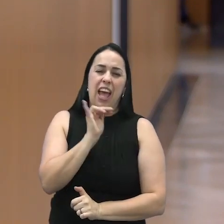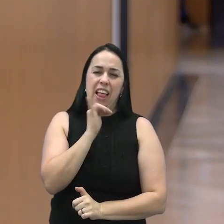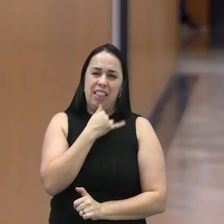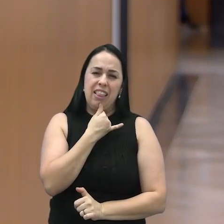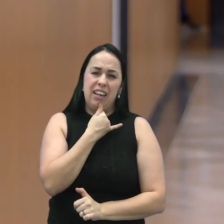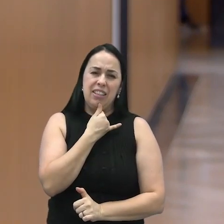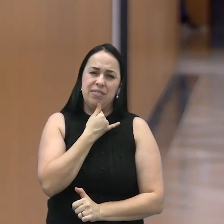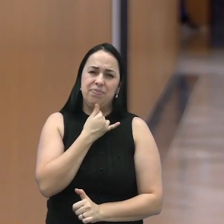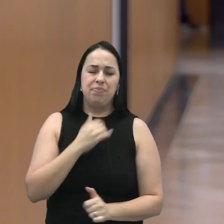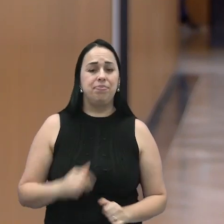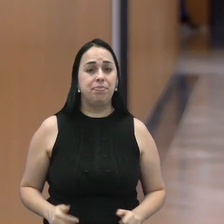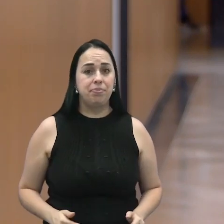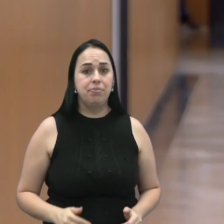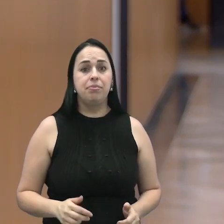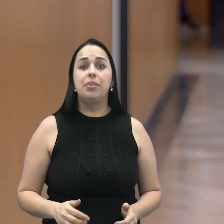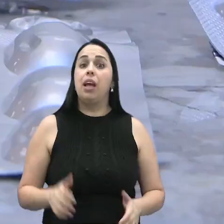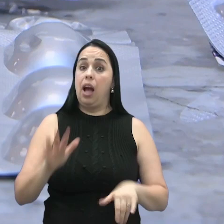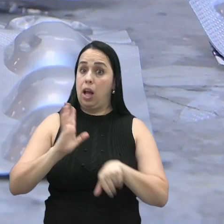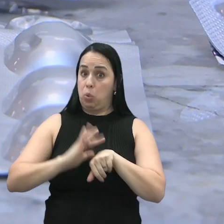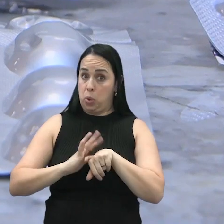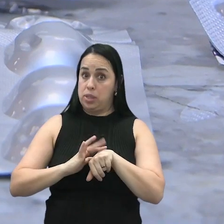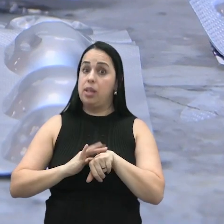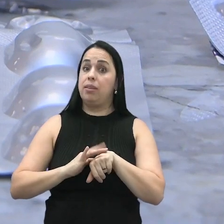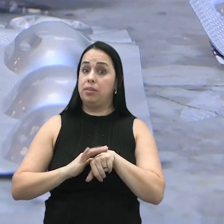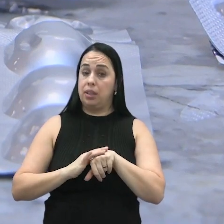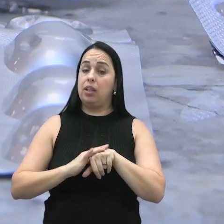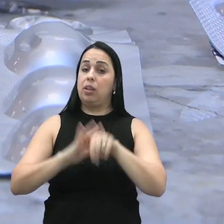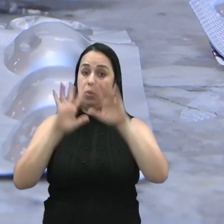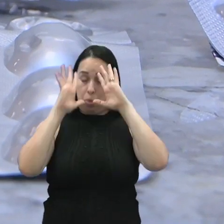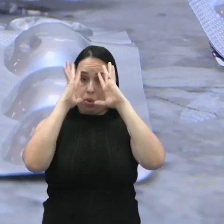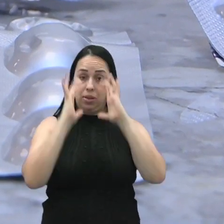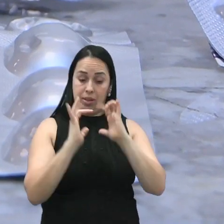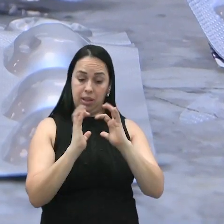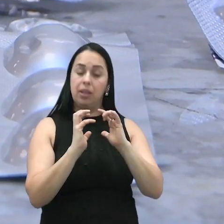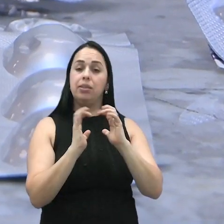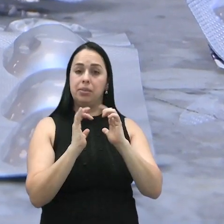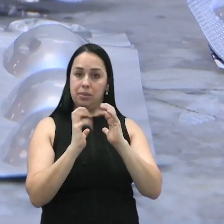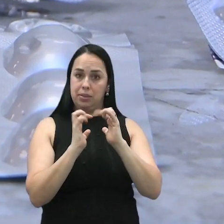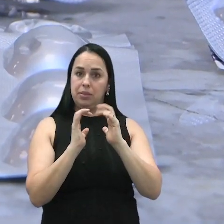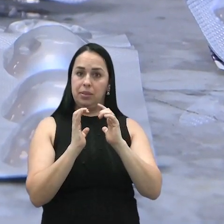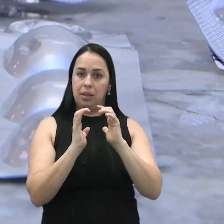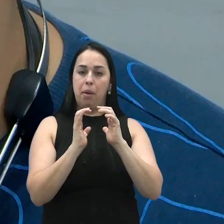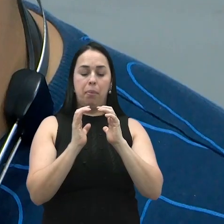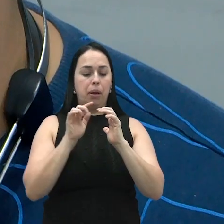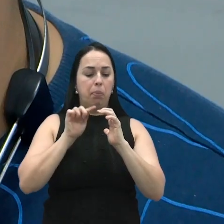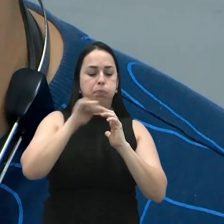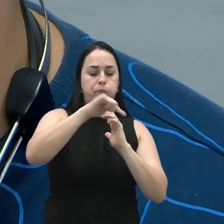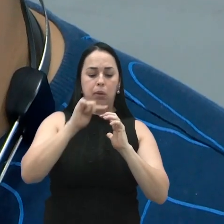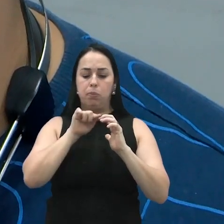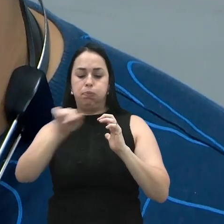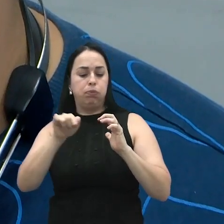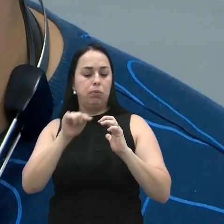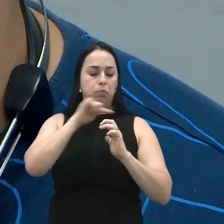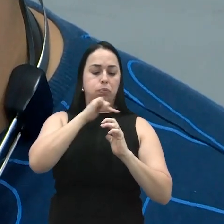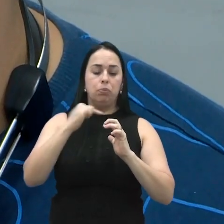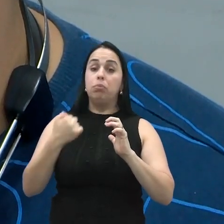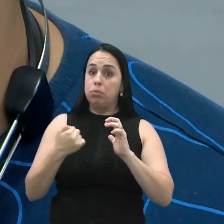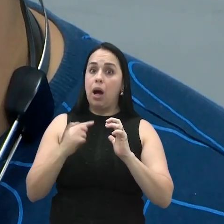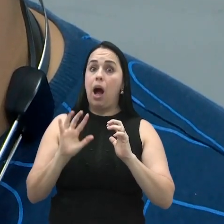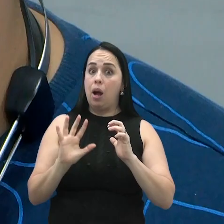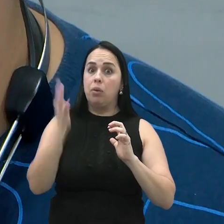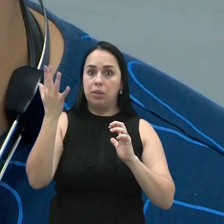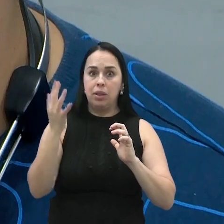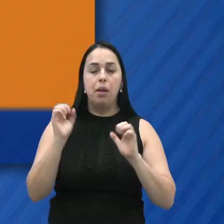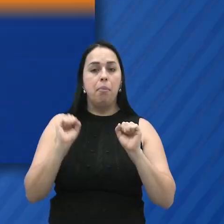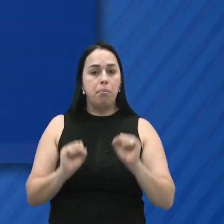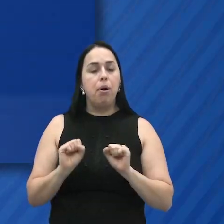é meio triste, vamos se dizer assim. A epilepsia é uma doença neurológica caracterizada por descargas elétricas anormais